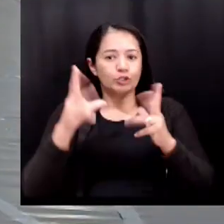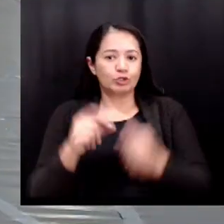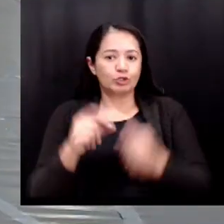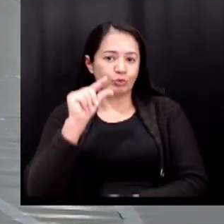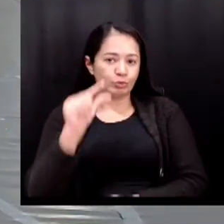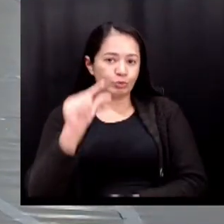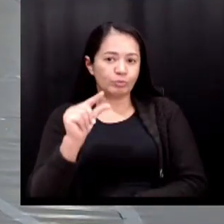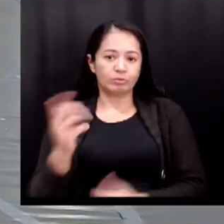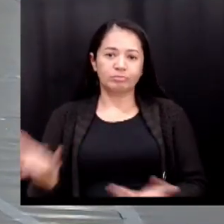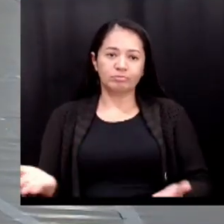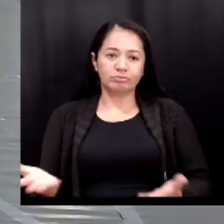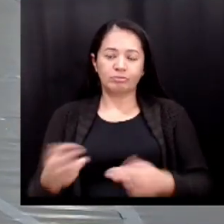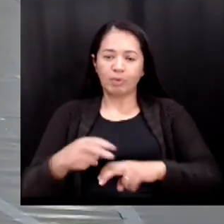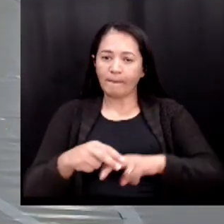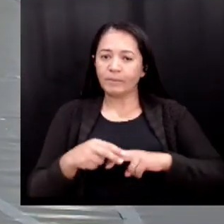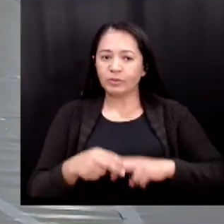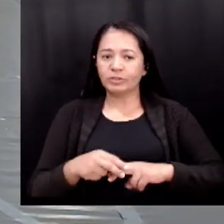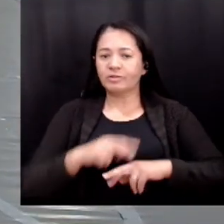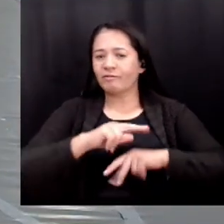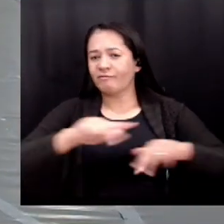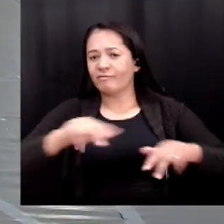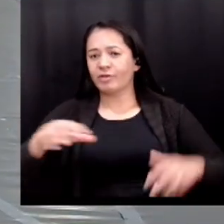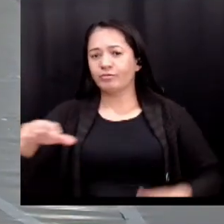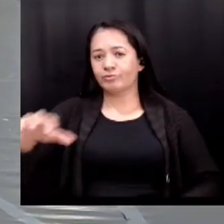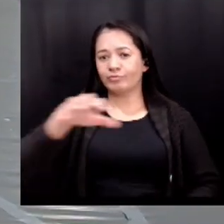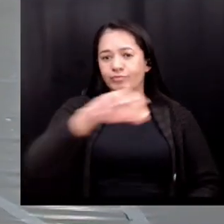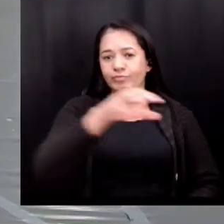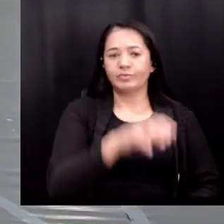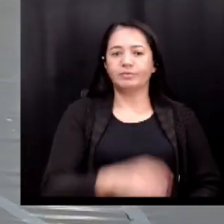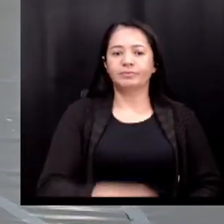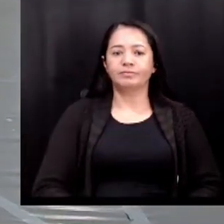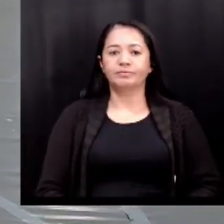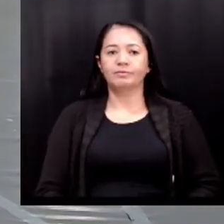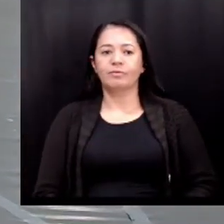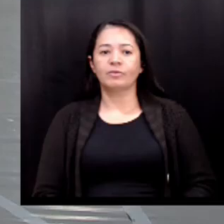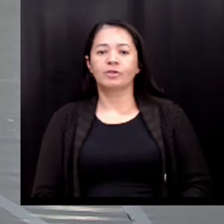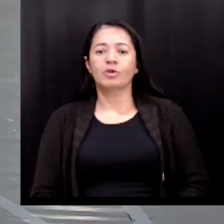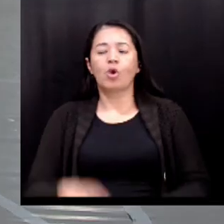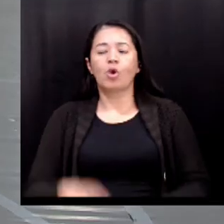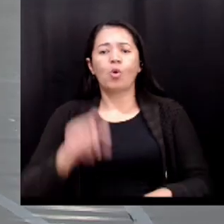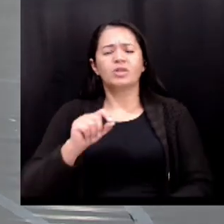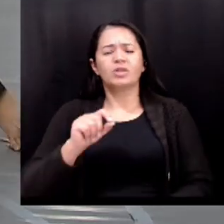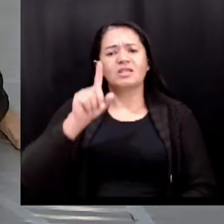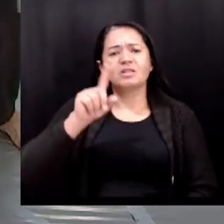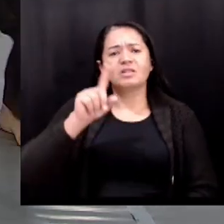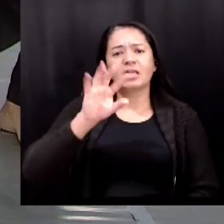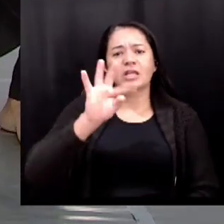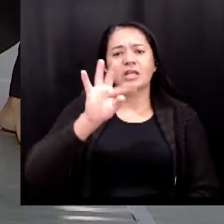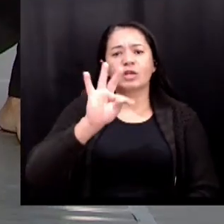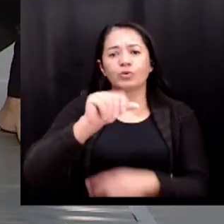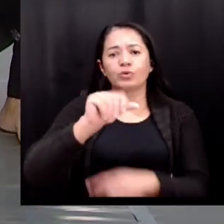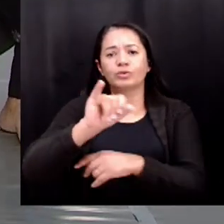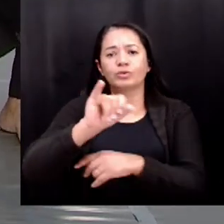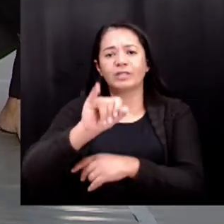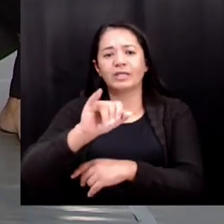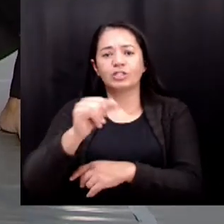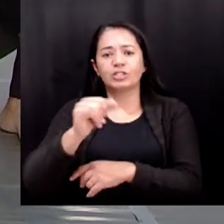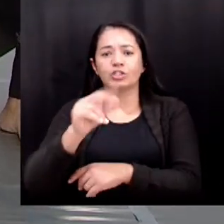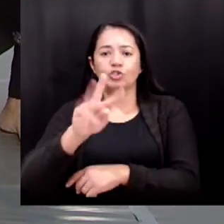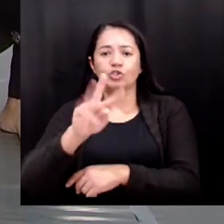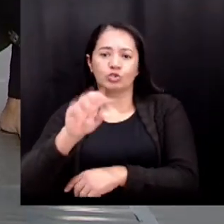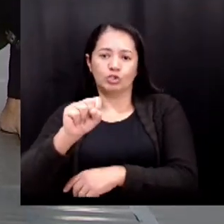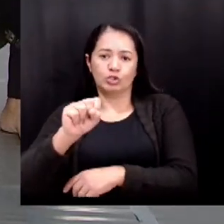engloba muitas áreas, muitas áreas. O que é o taijutsu? O taijutsu, ele é todas as áreas